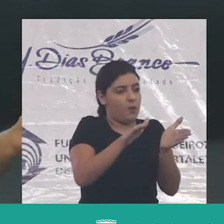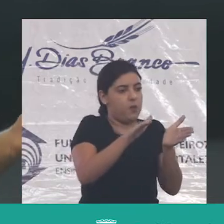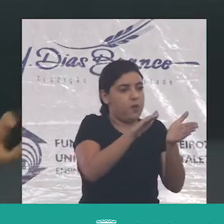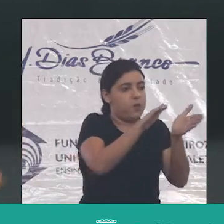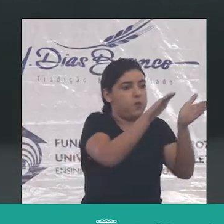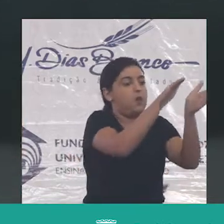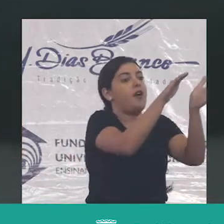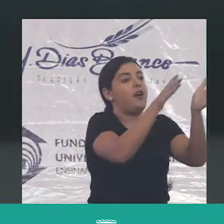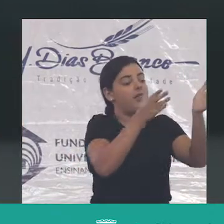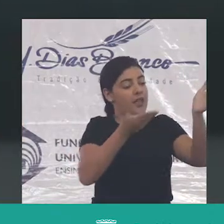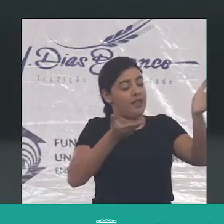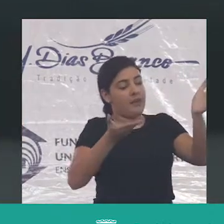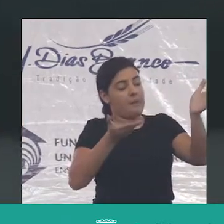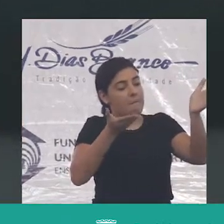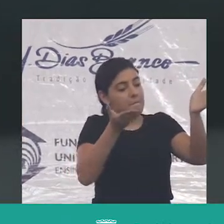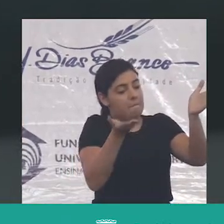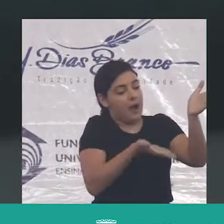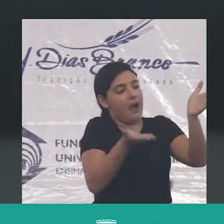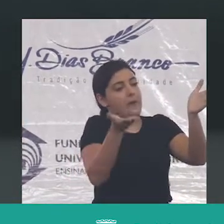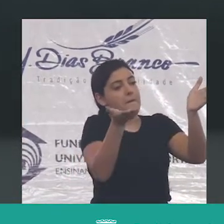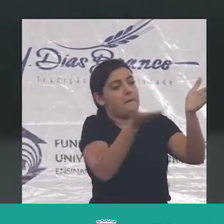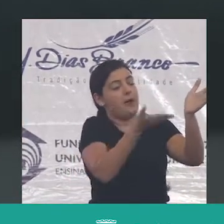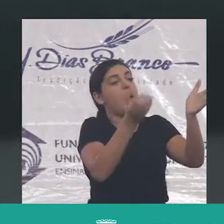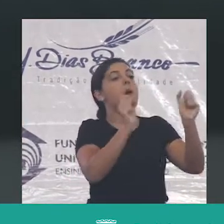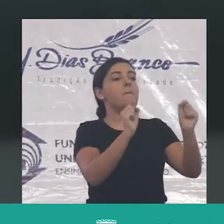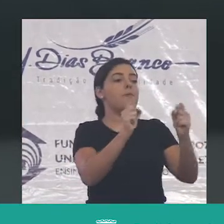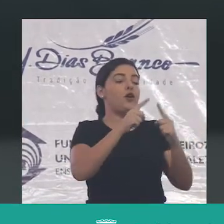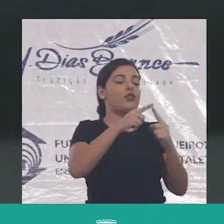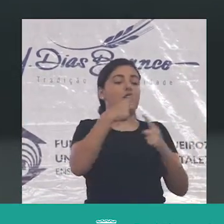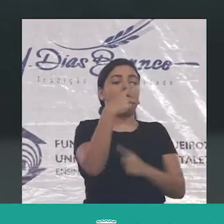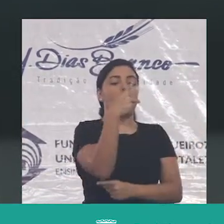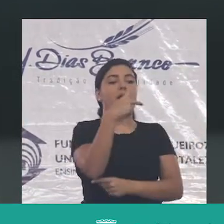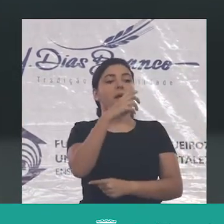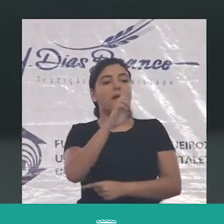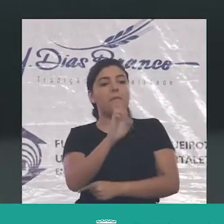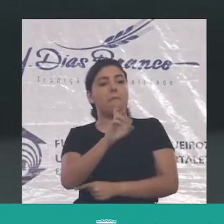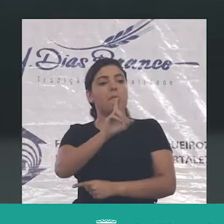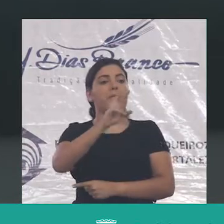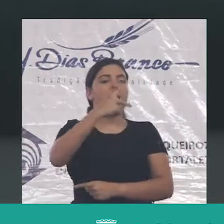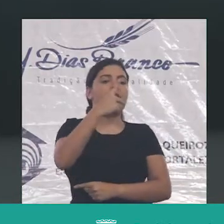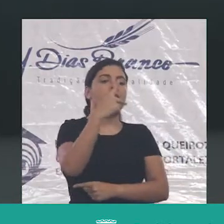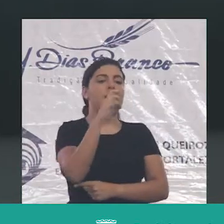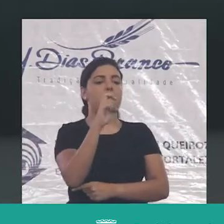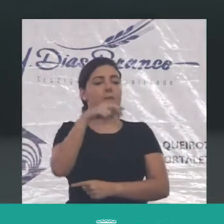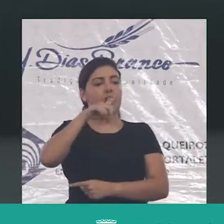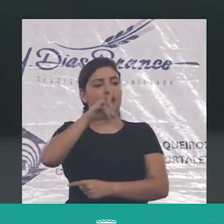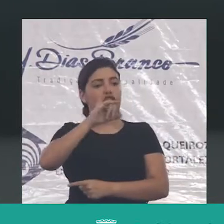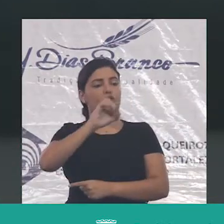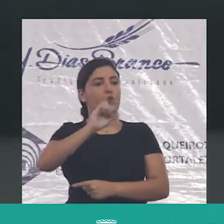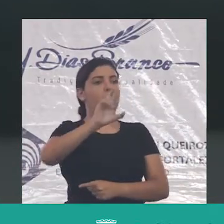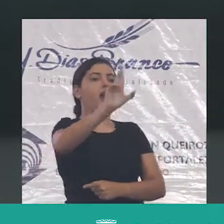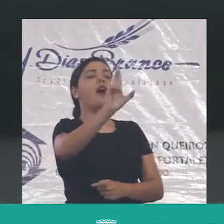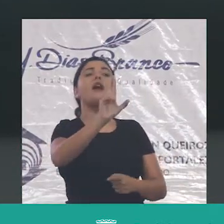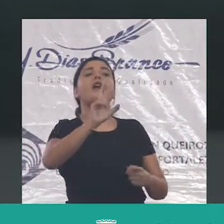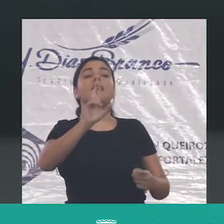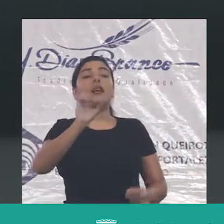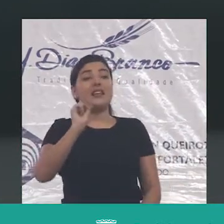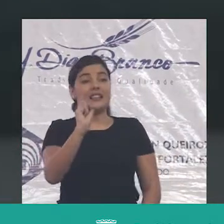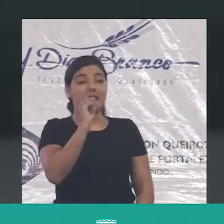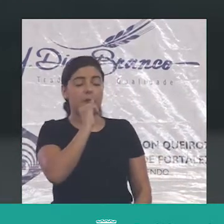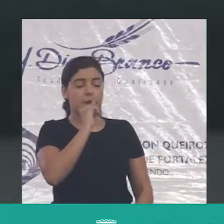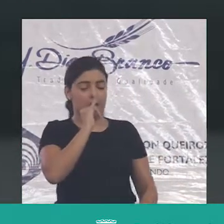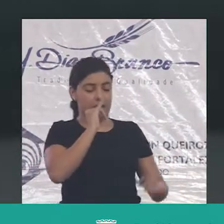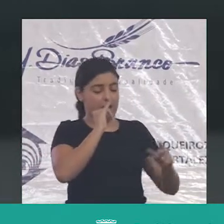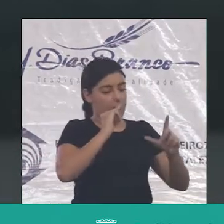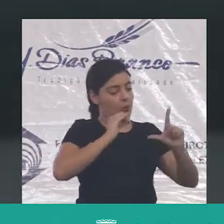secção reta, ela é perpendicular ao eixo do prisma. Pensa comigo, ó. Se o prisma estiver em